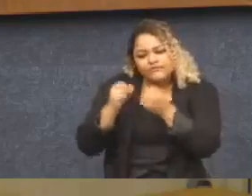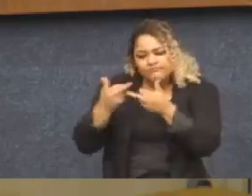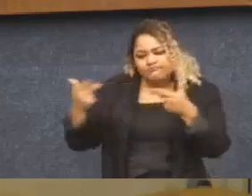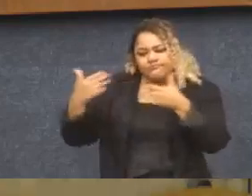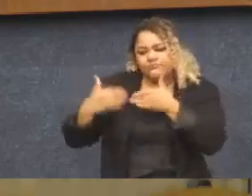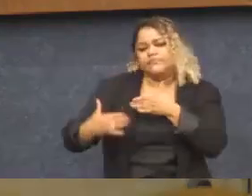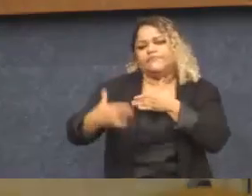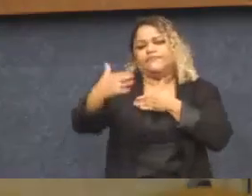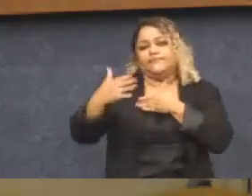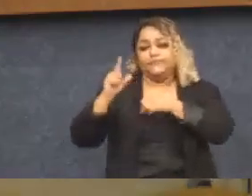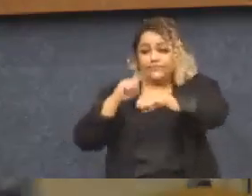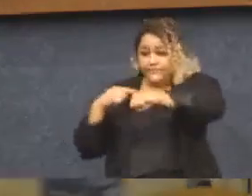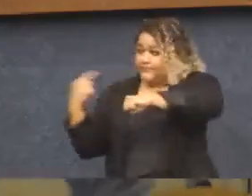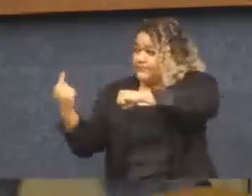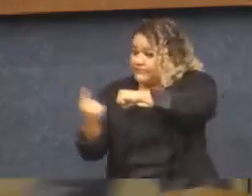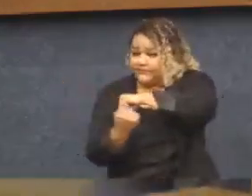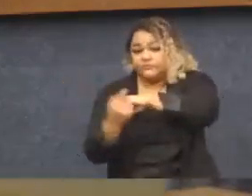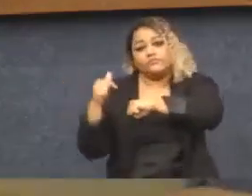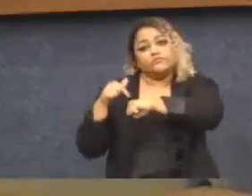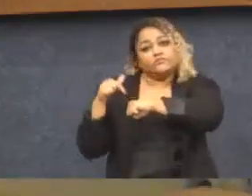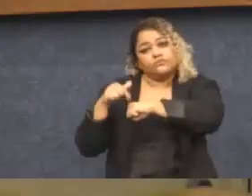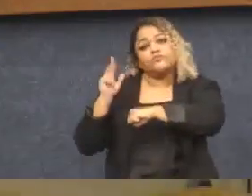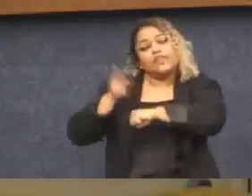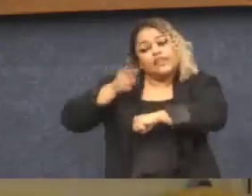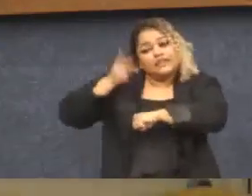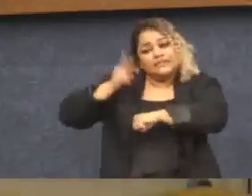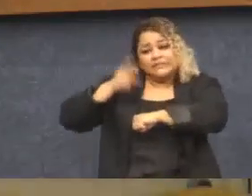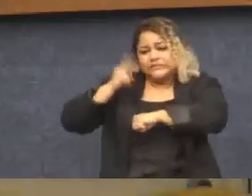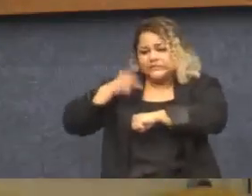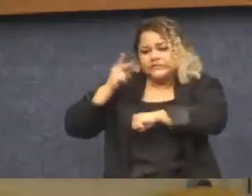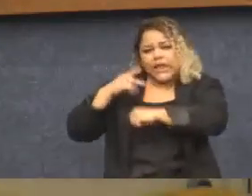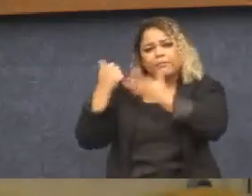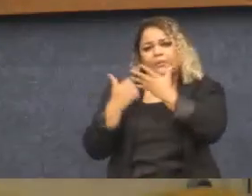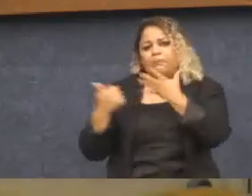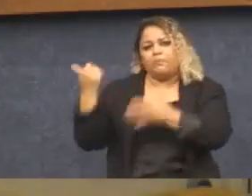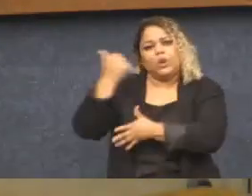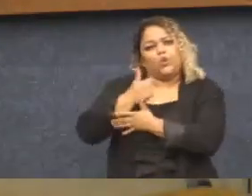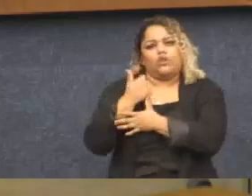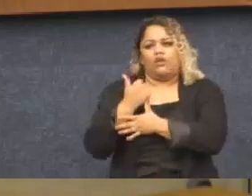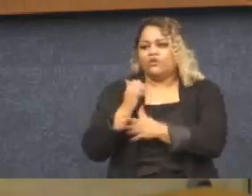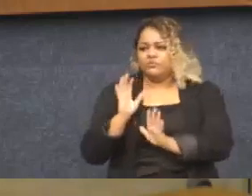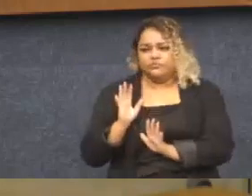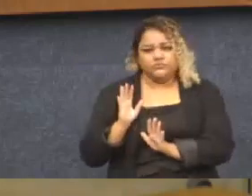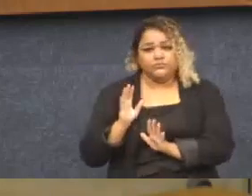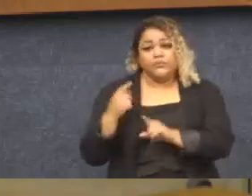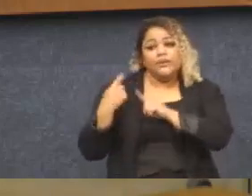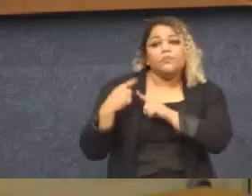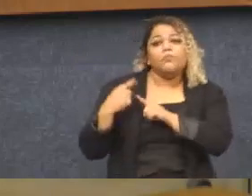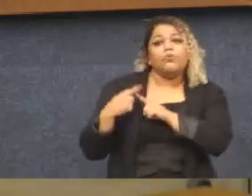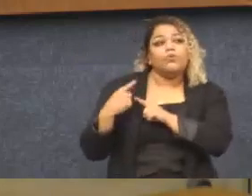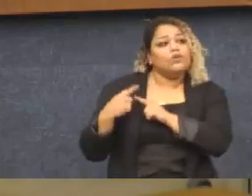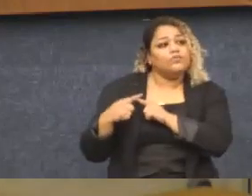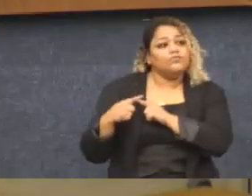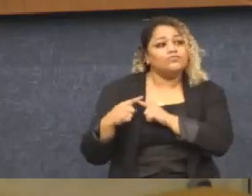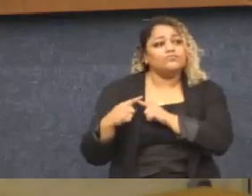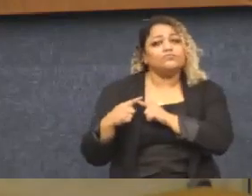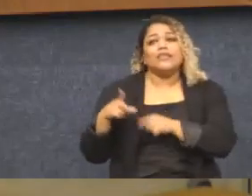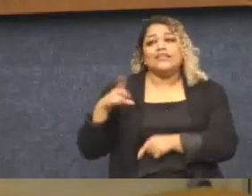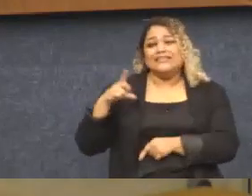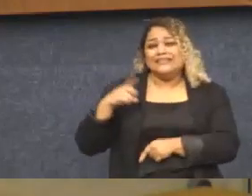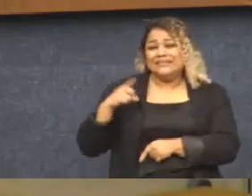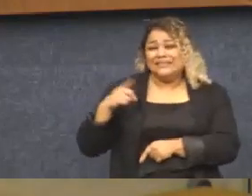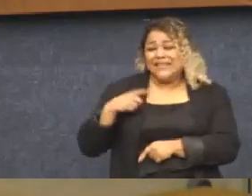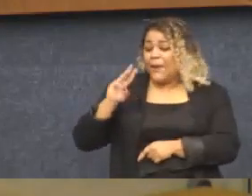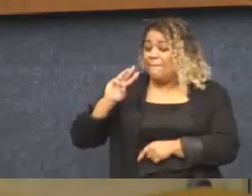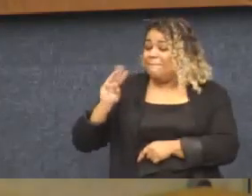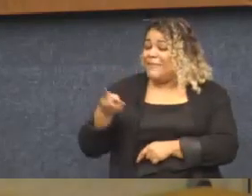anel rodoviário sempre foi uma prioridade. Por quê? Porque são milhares de